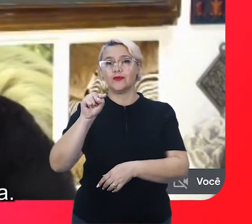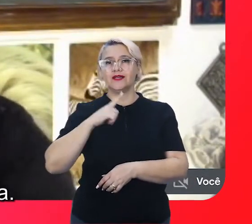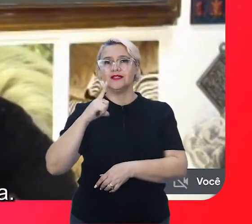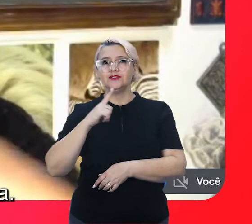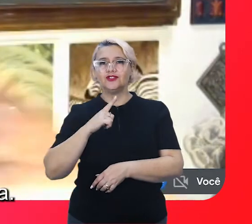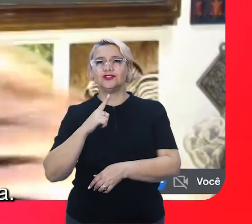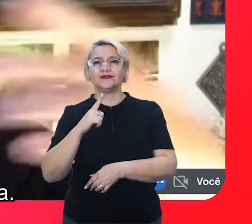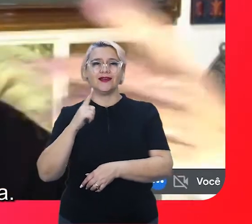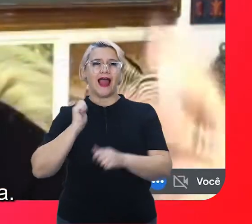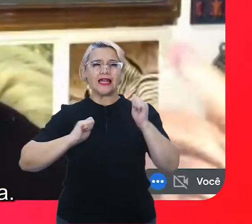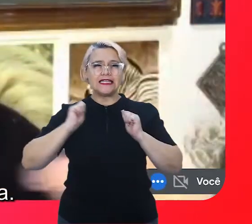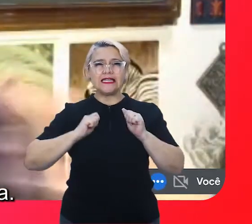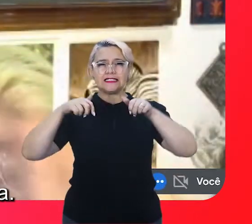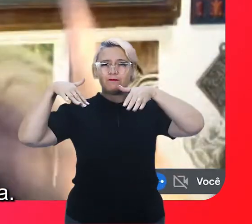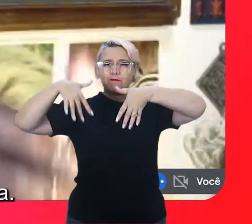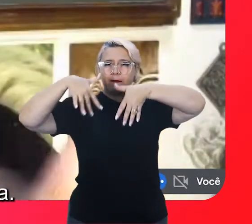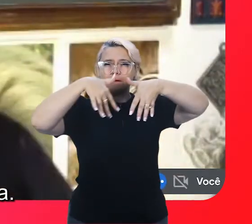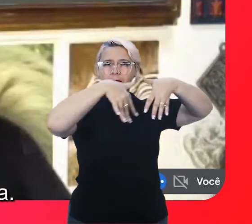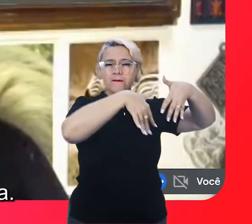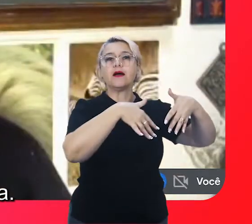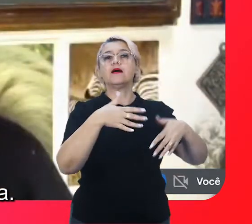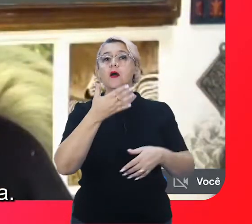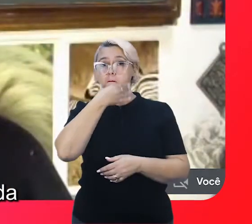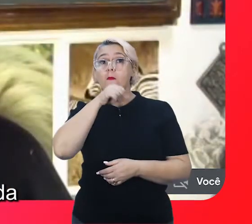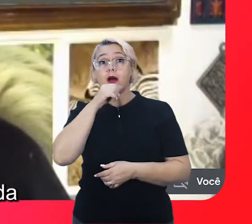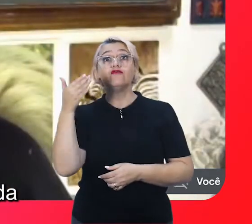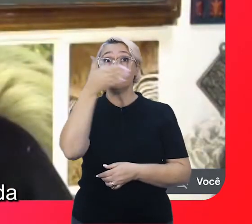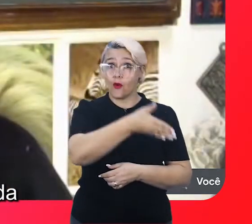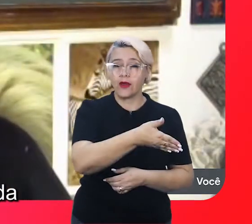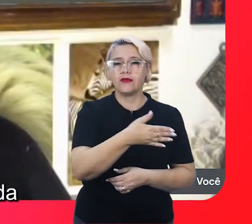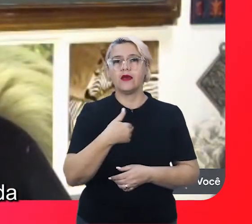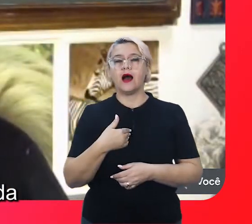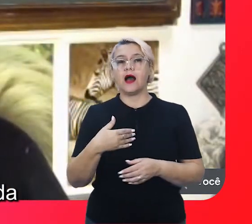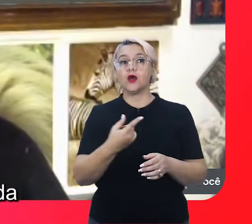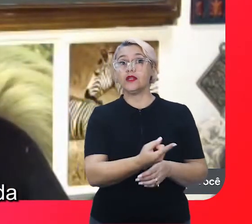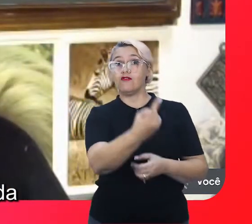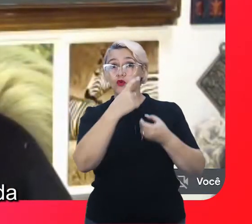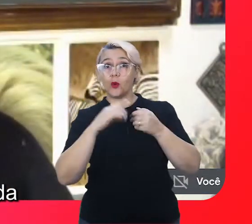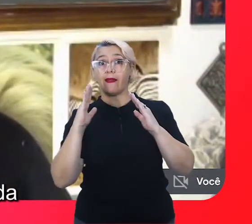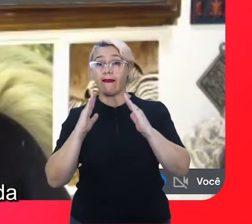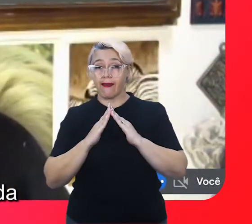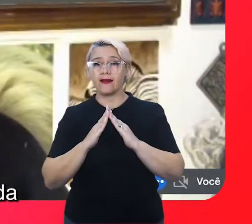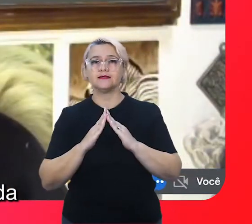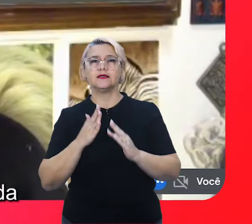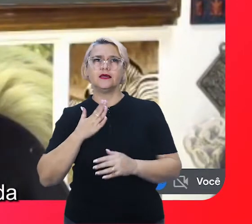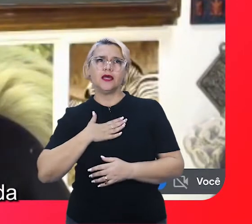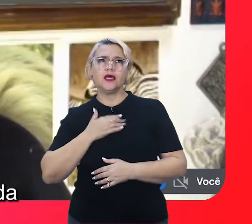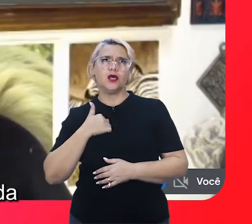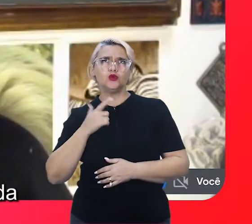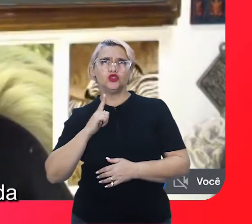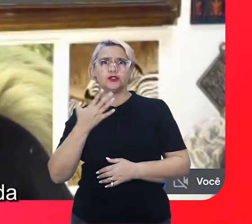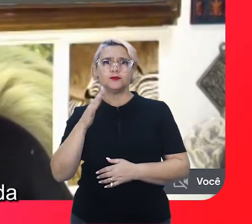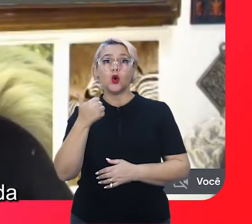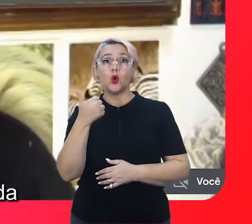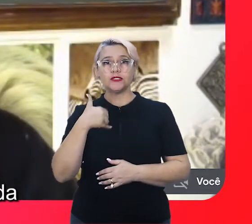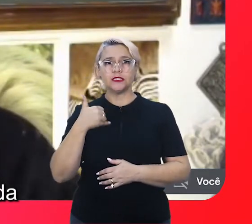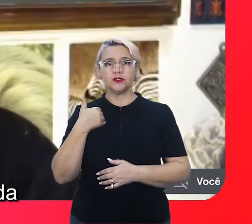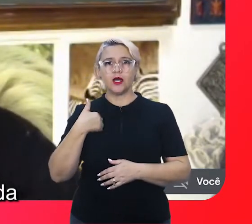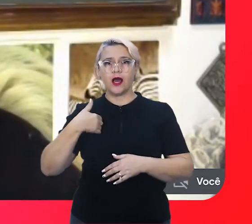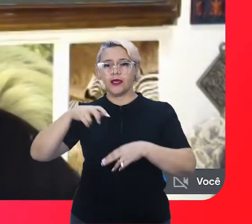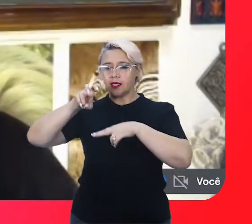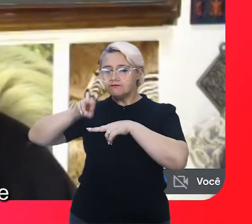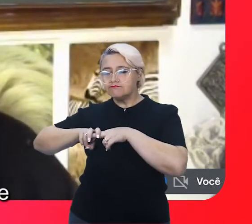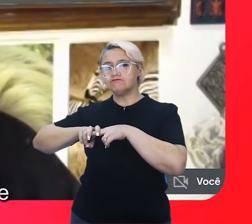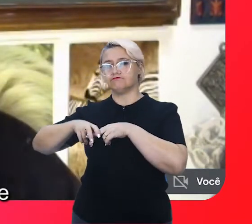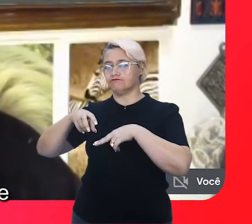aquelas atrizes todas na frente, o meu pai foi essa passeata. E quando ele chegou em casa, eu tinha 11 anos, e ele me botou